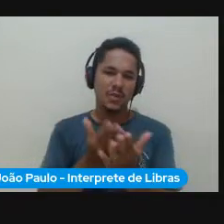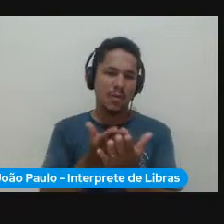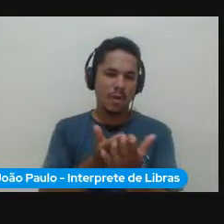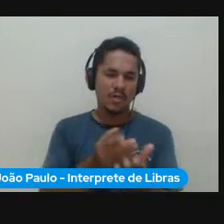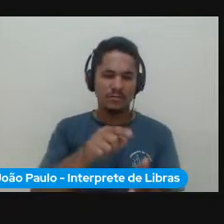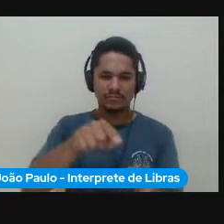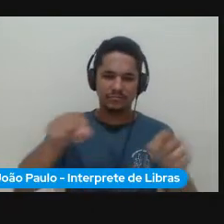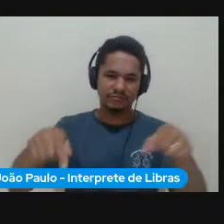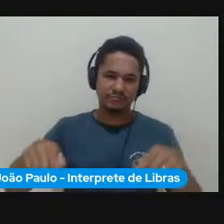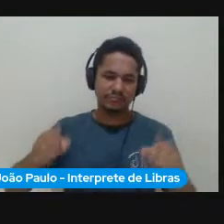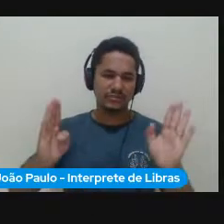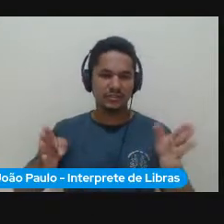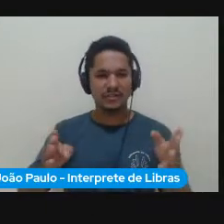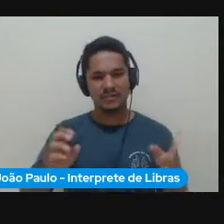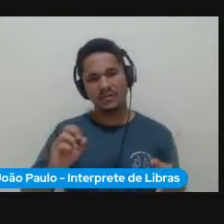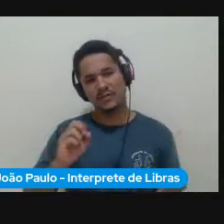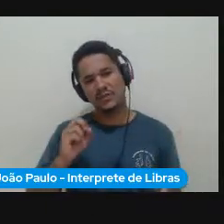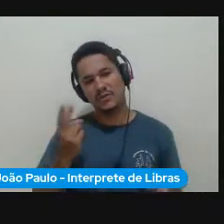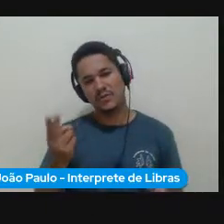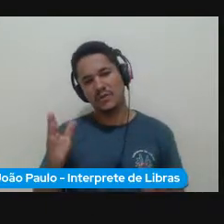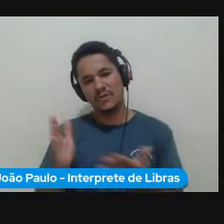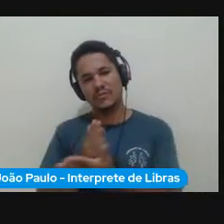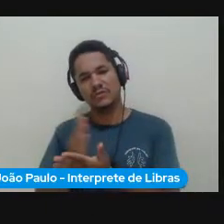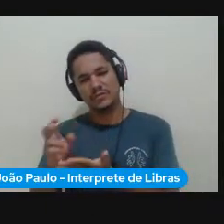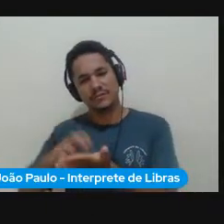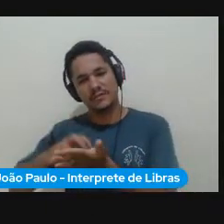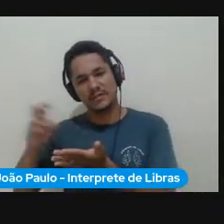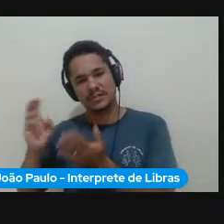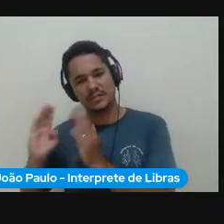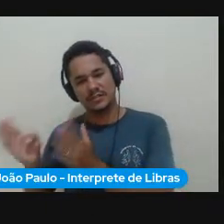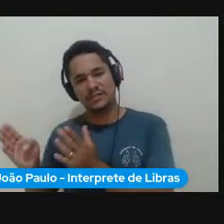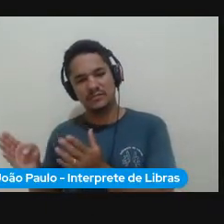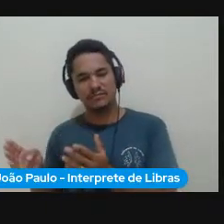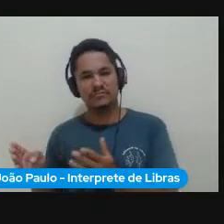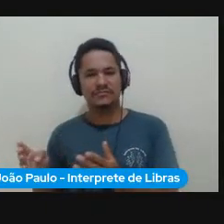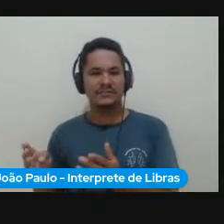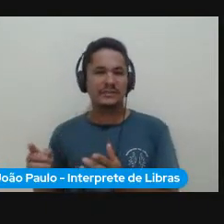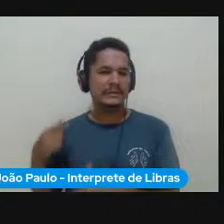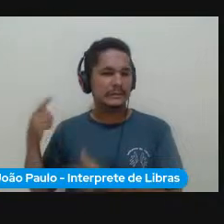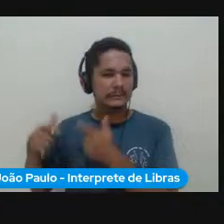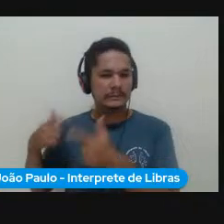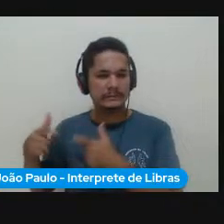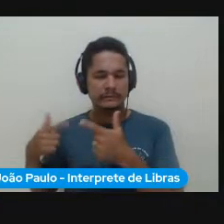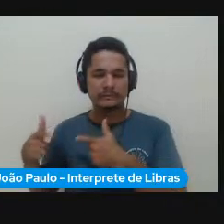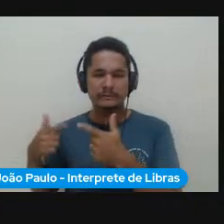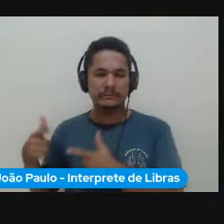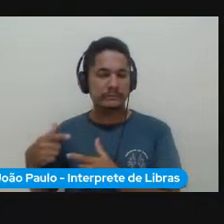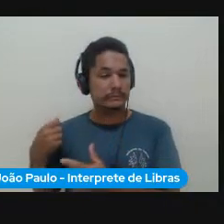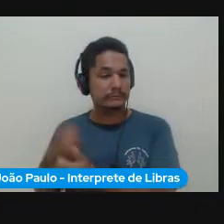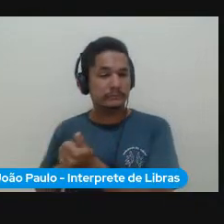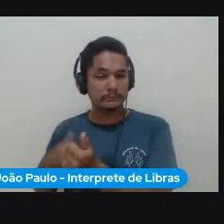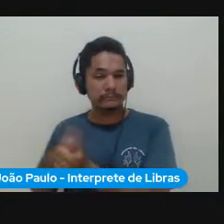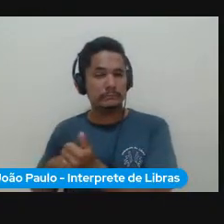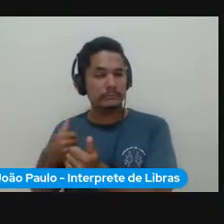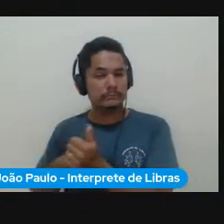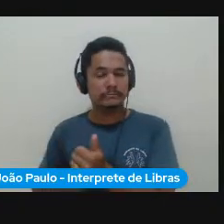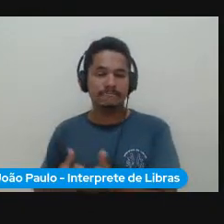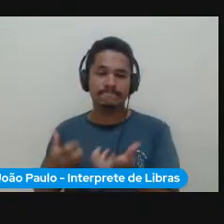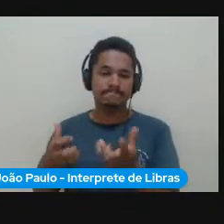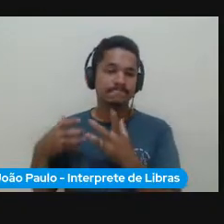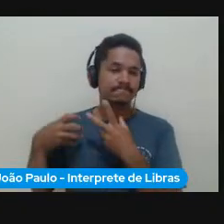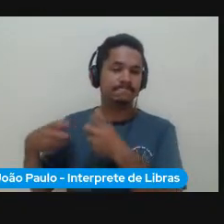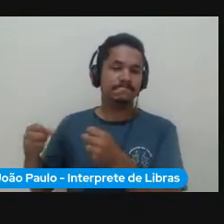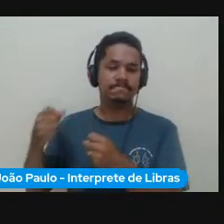que já foram na parte da manhã, enfim, mas que estão no seu corre, que estão na sua luta, na busca de conquista e